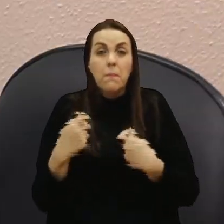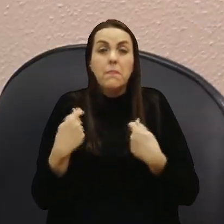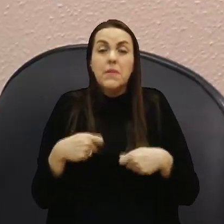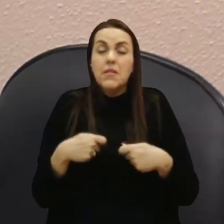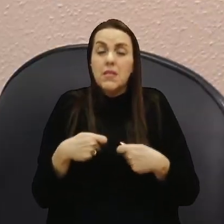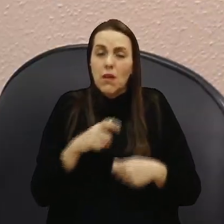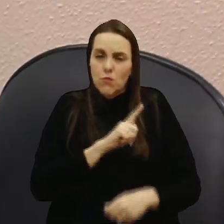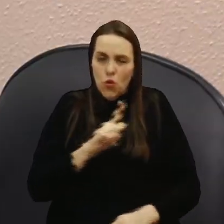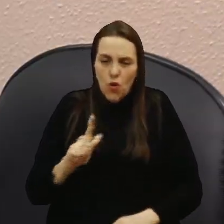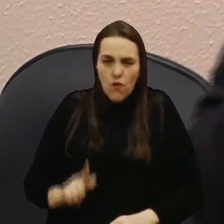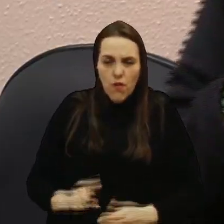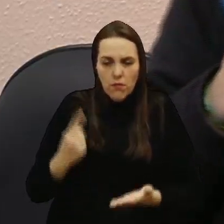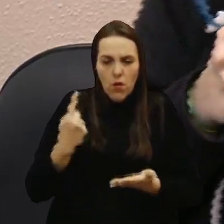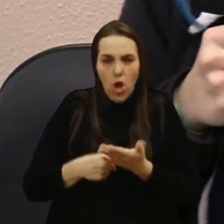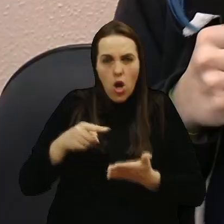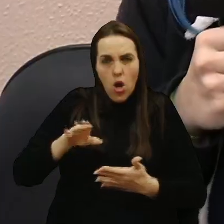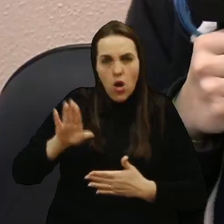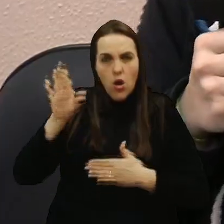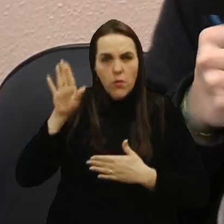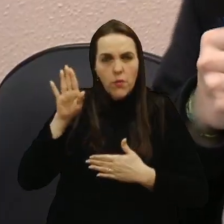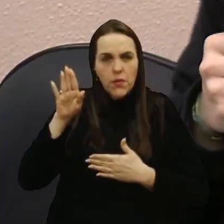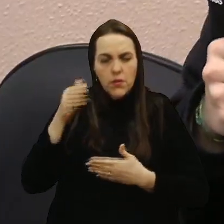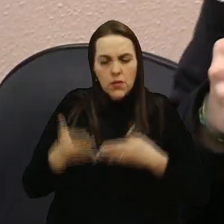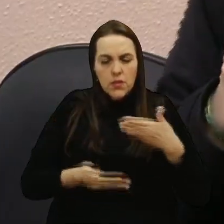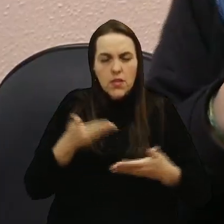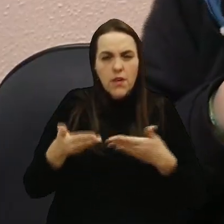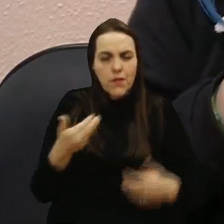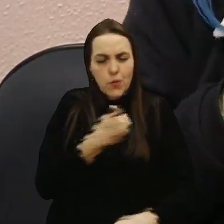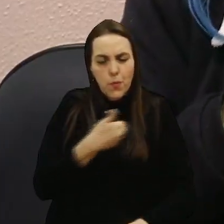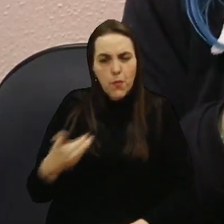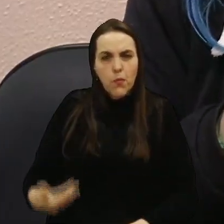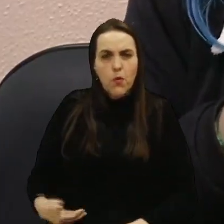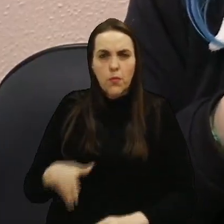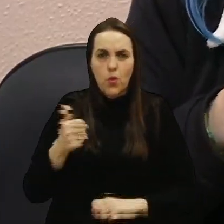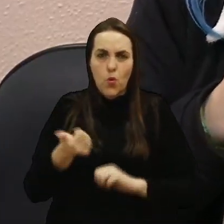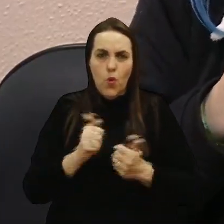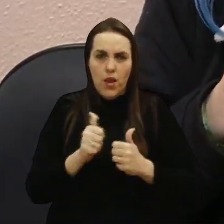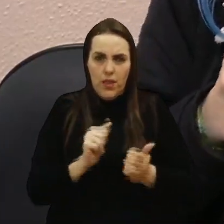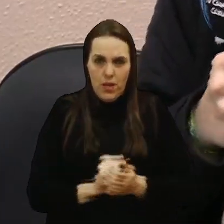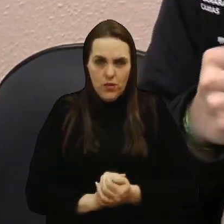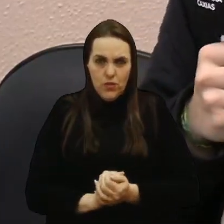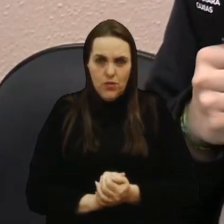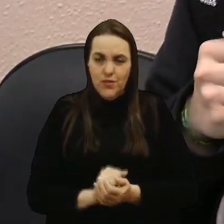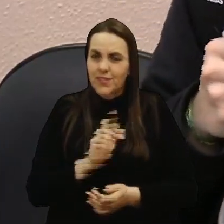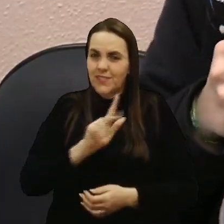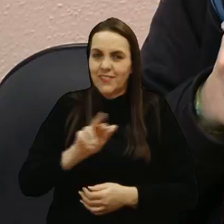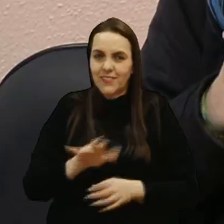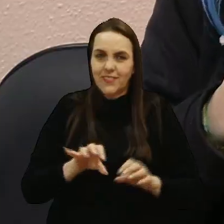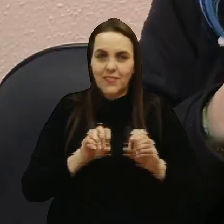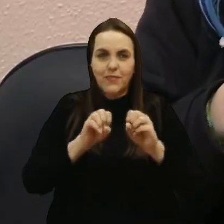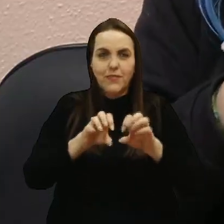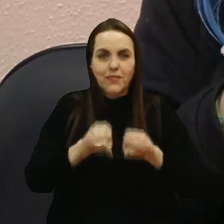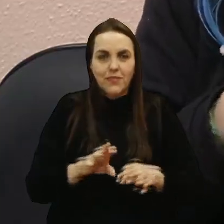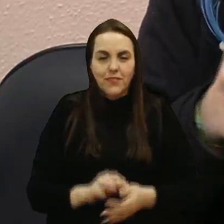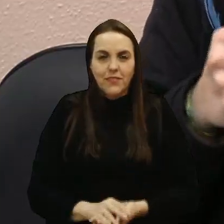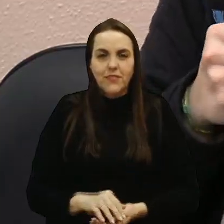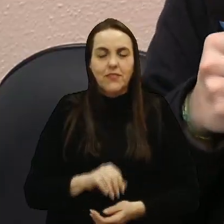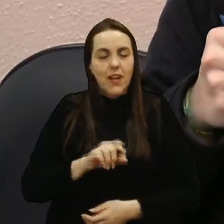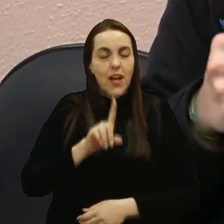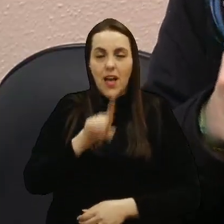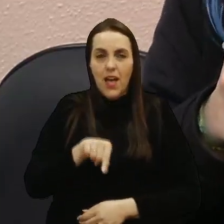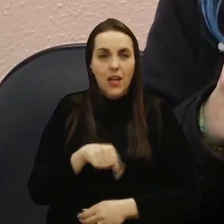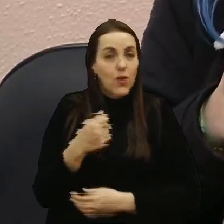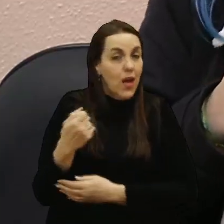governo comprometido com serviços públicos de qualidade. Cara, não é educação. Cara, é